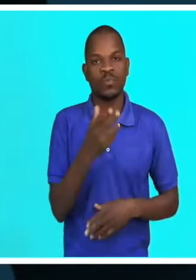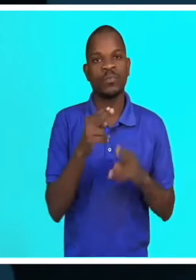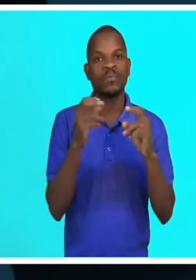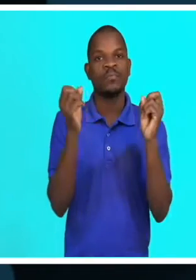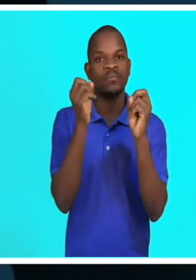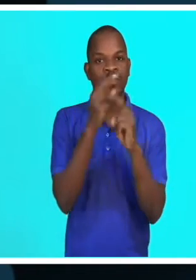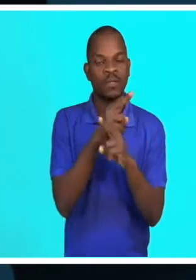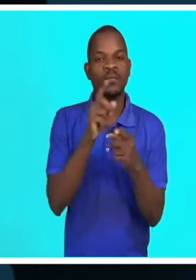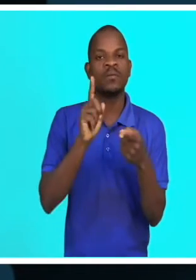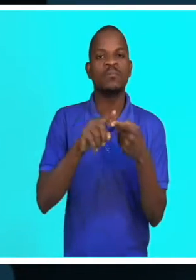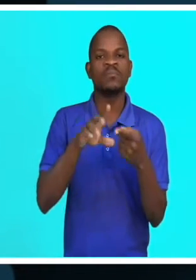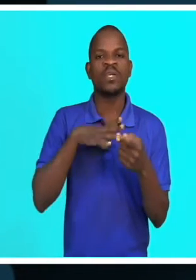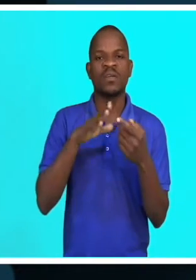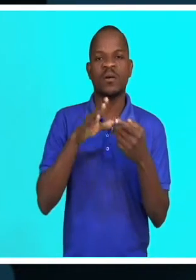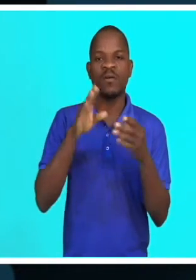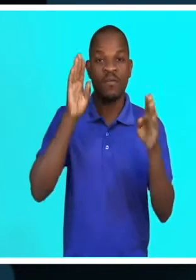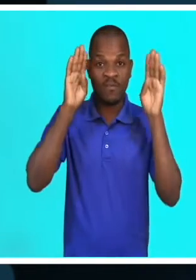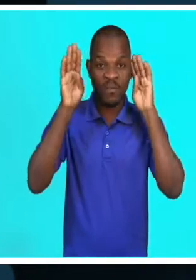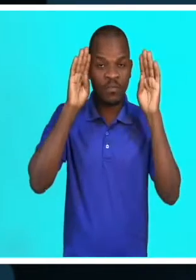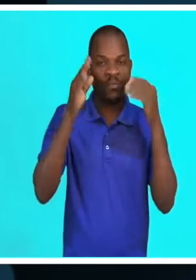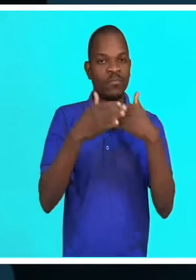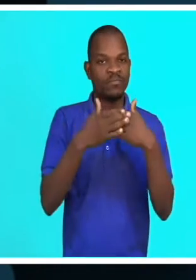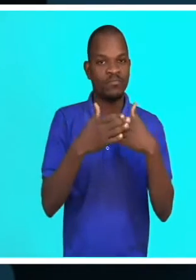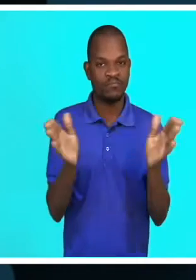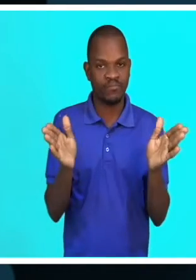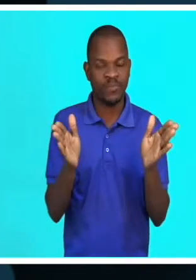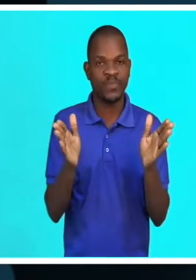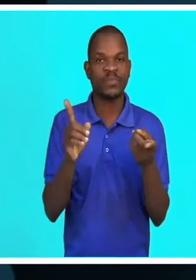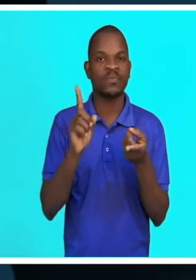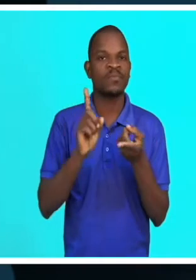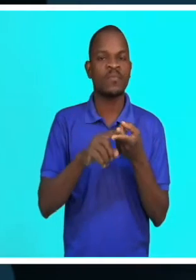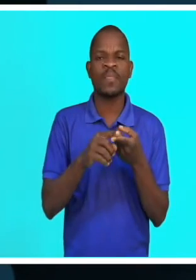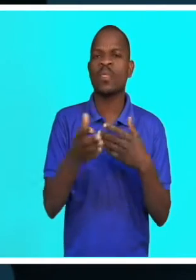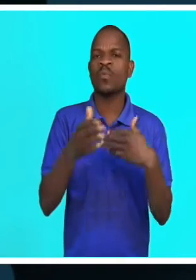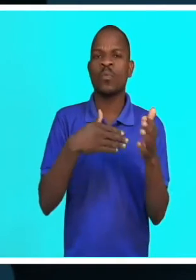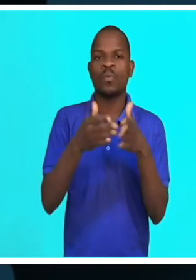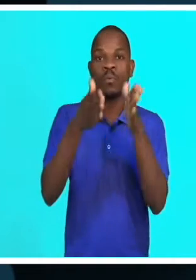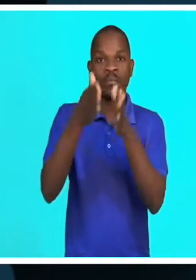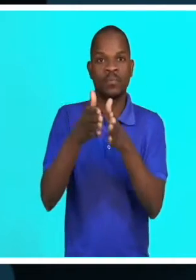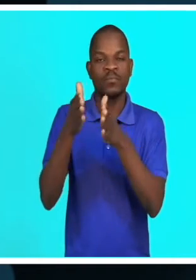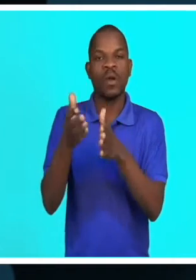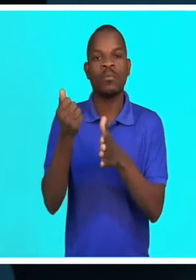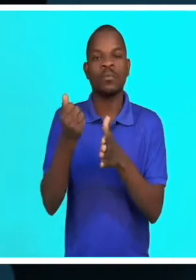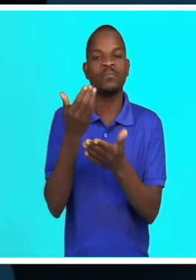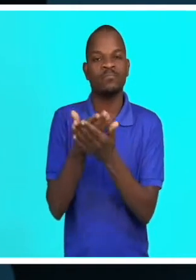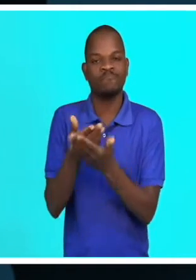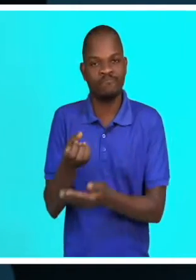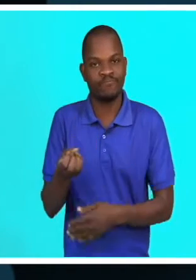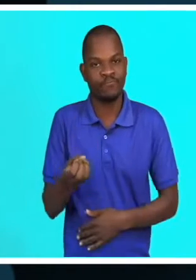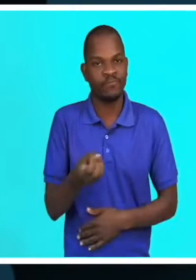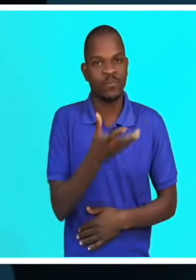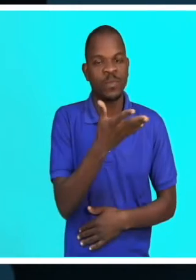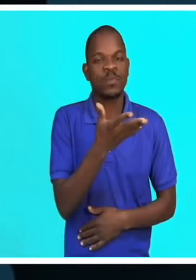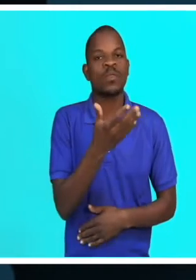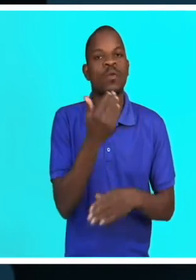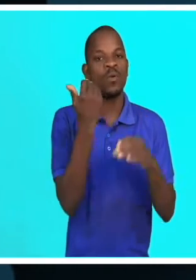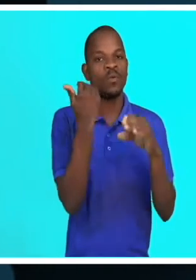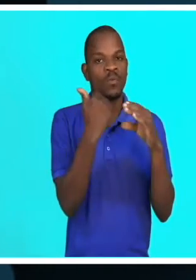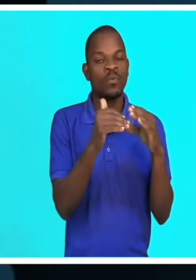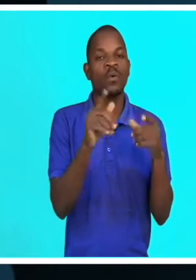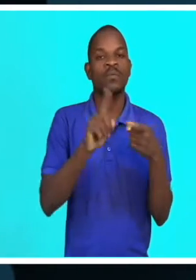maior parte dos pedidos via e-mail e também temos o nosso Facebook aberto, a nossa página do Facebook aberta, onde qualquer um